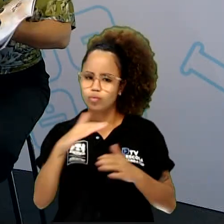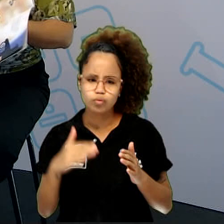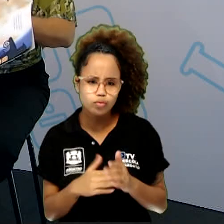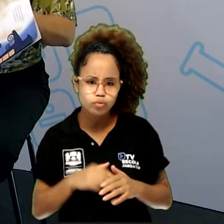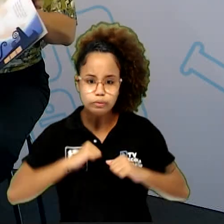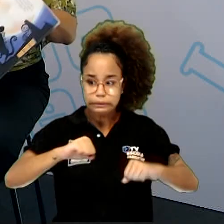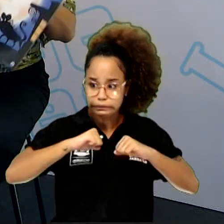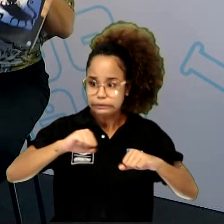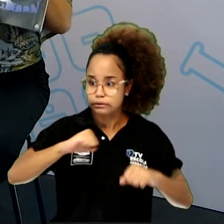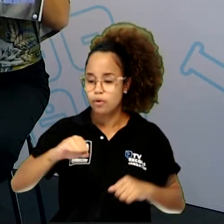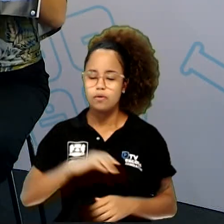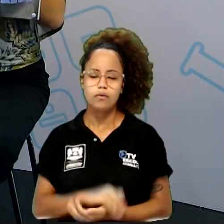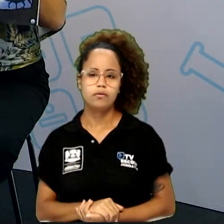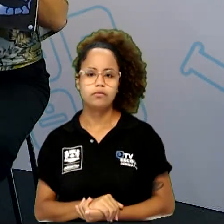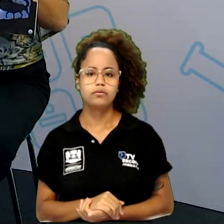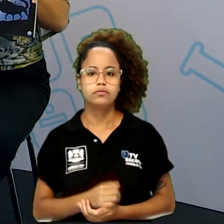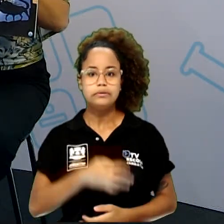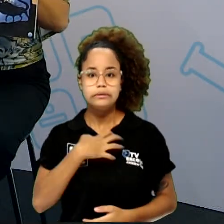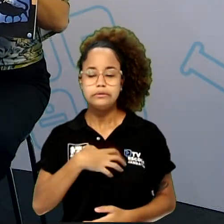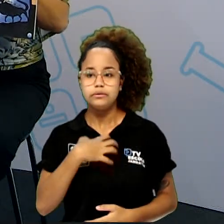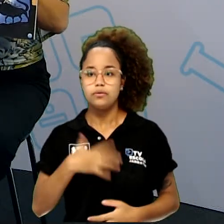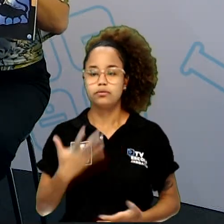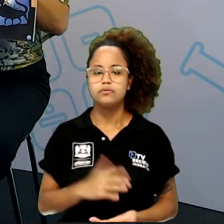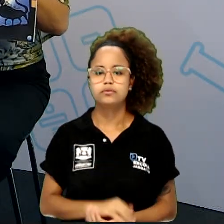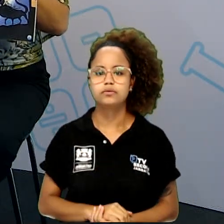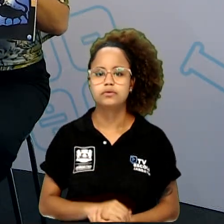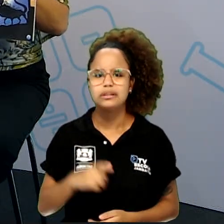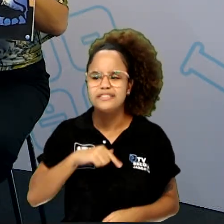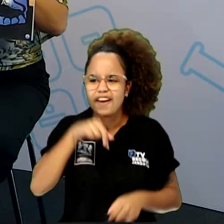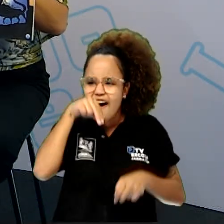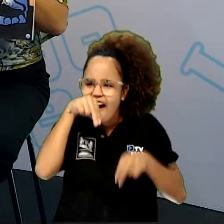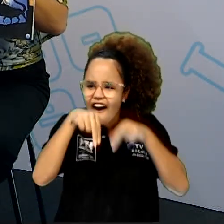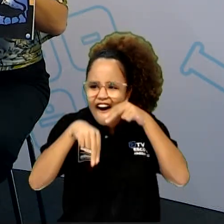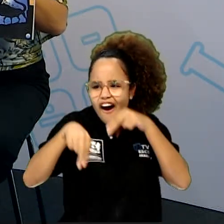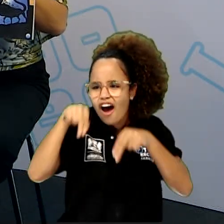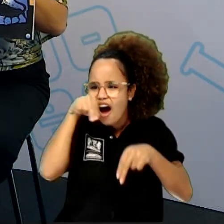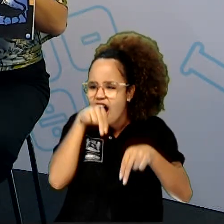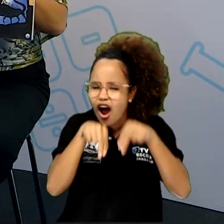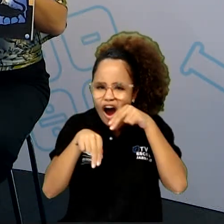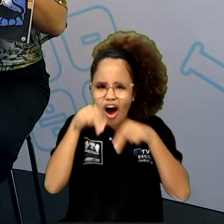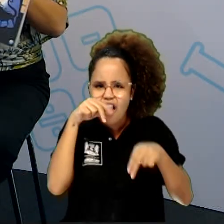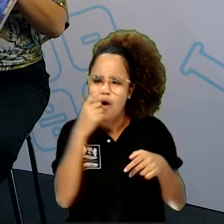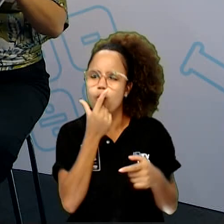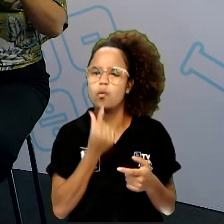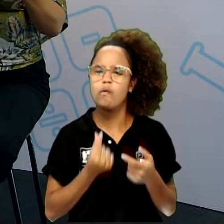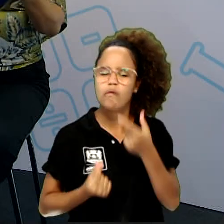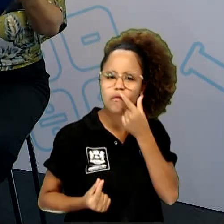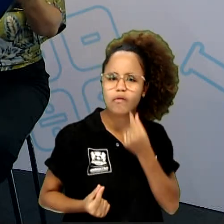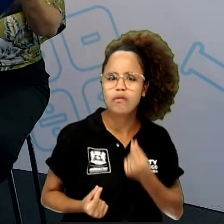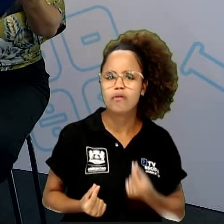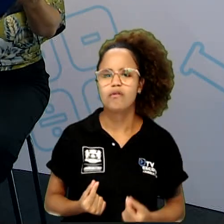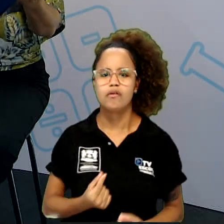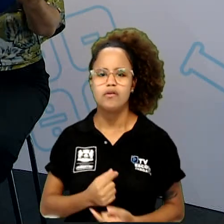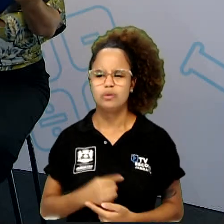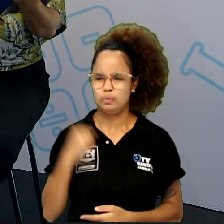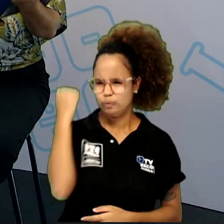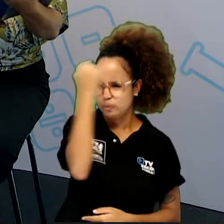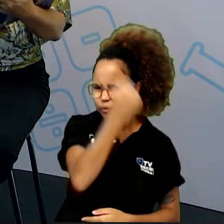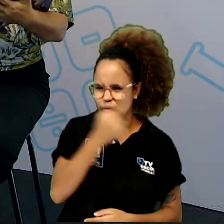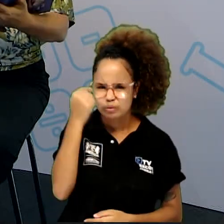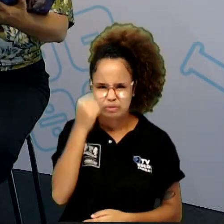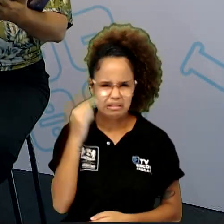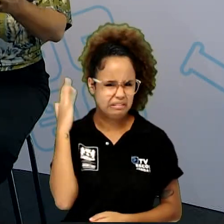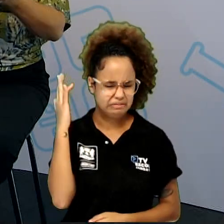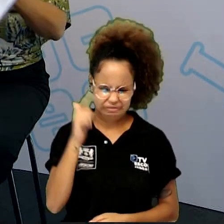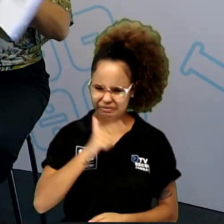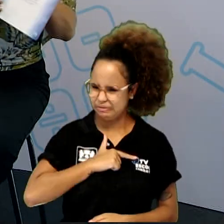com o coração aflito. Ele tinha dentes grandes, bem compridos e afiados, e uma cara horripilante